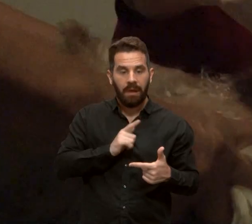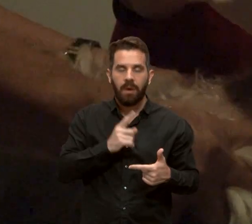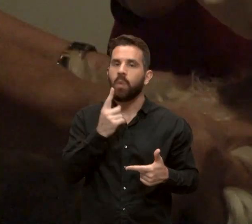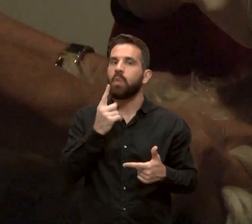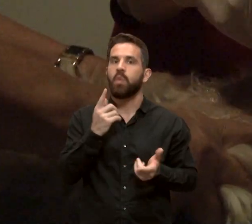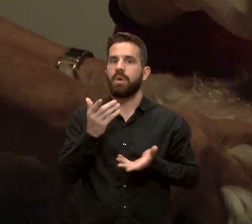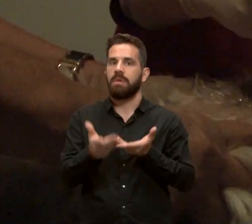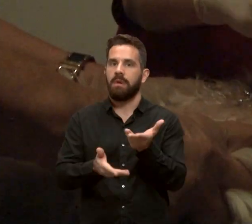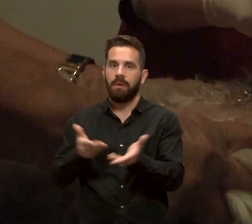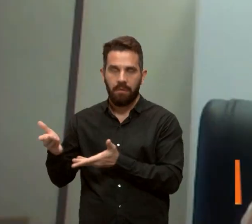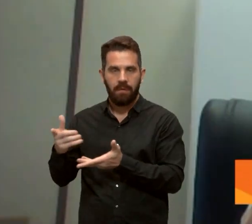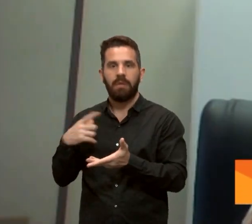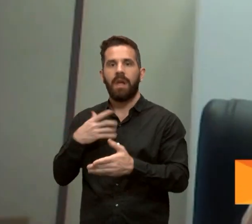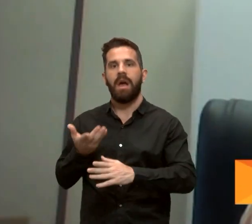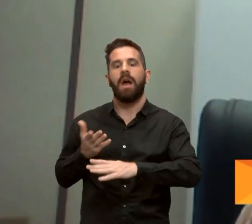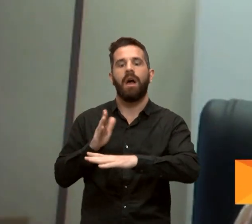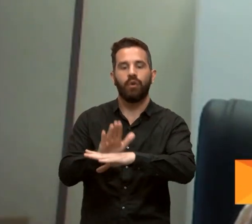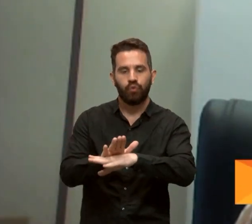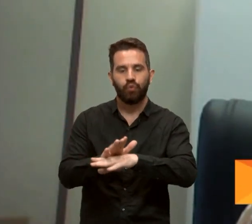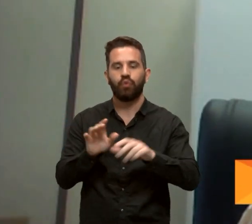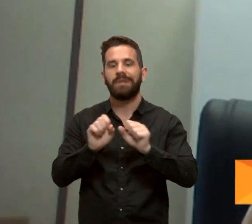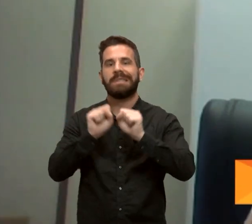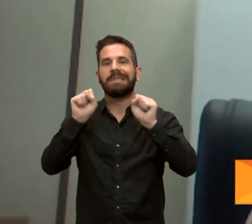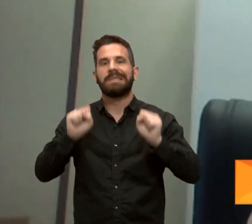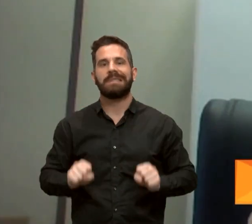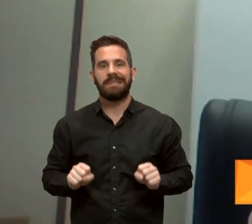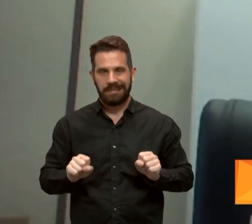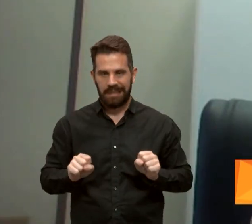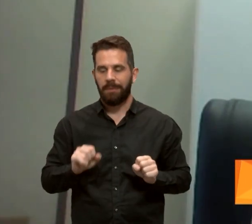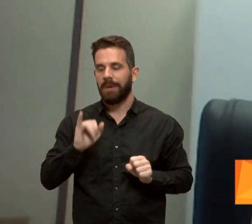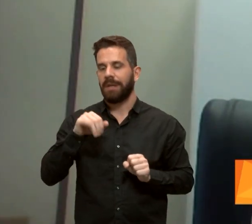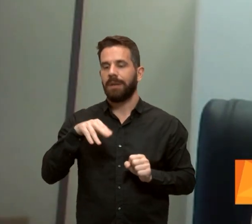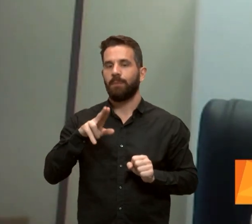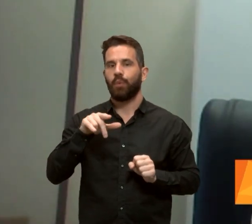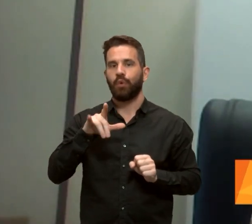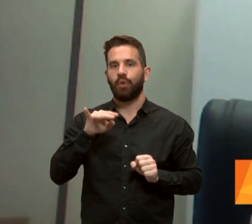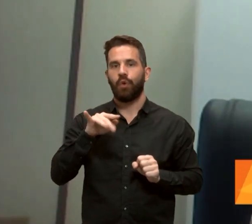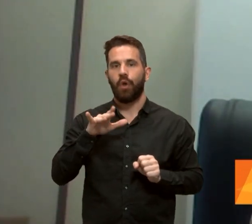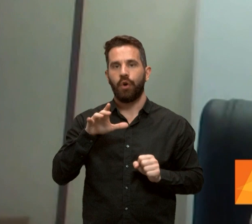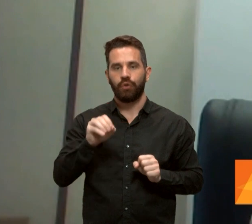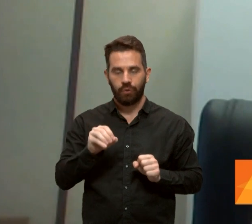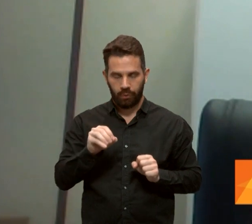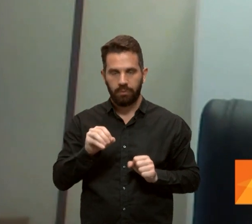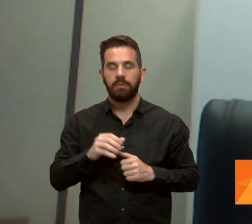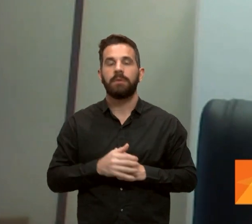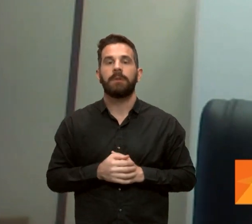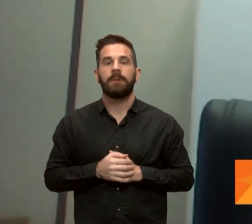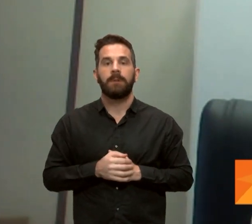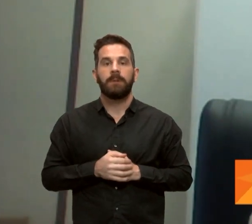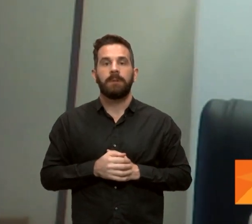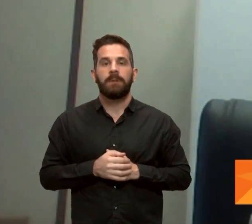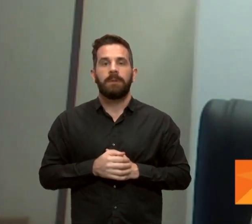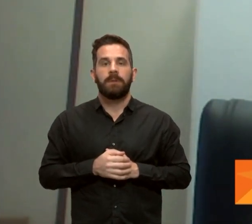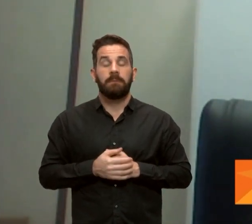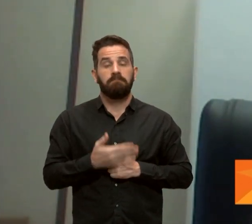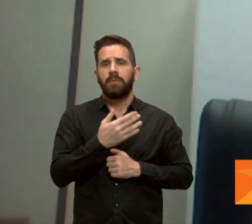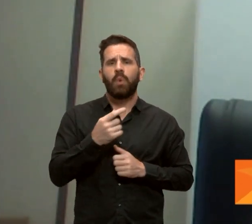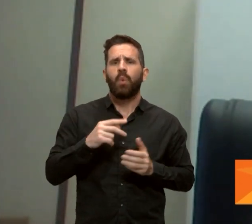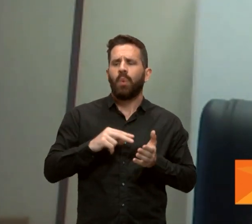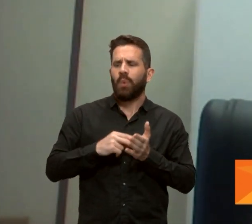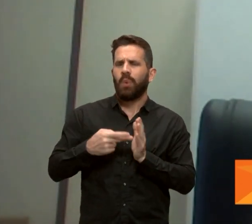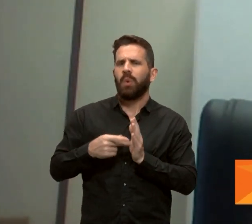sistema imunológico. O que acontece no tumor? Né? O sistema imune dá uma modulada negativamente, então ele